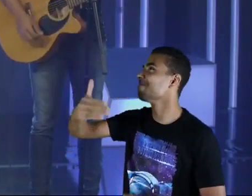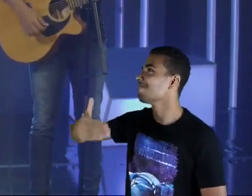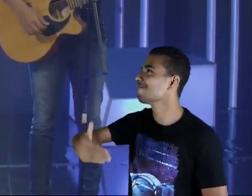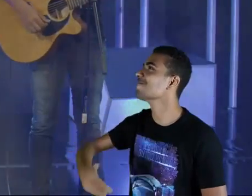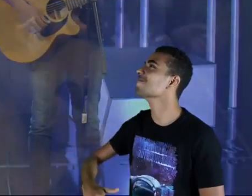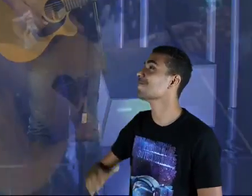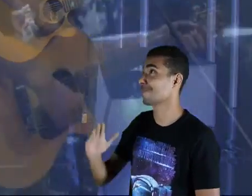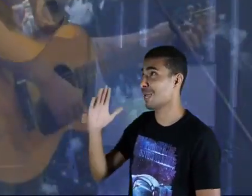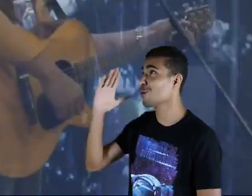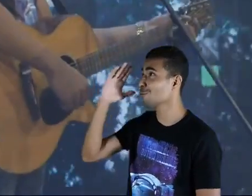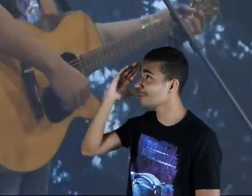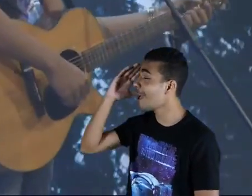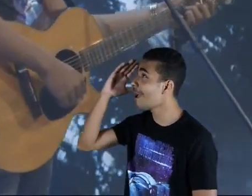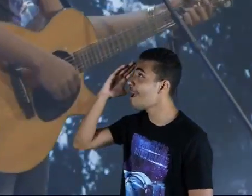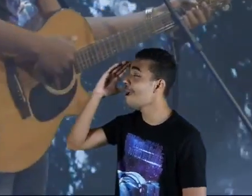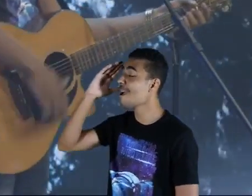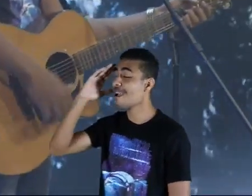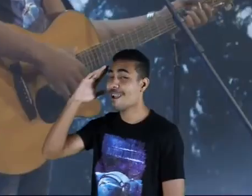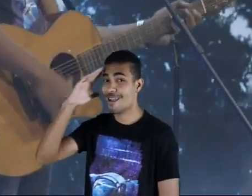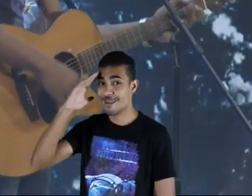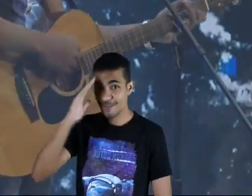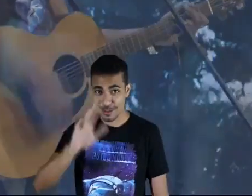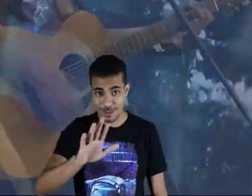em breve virá.